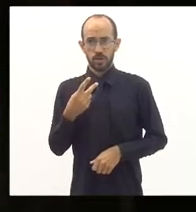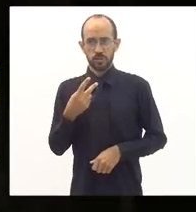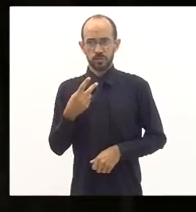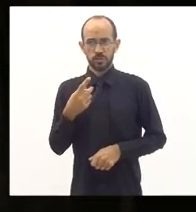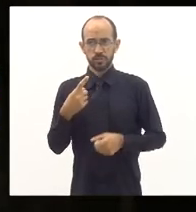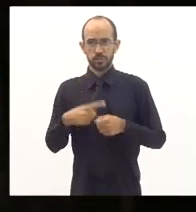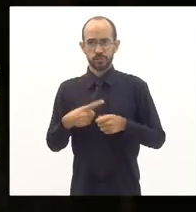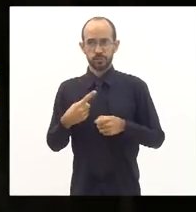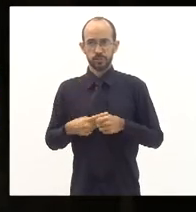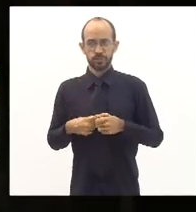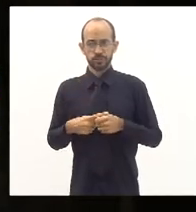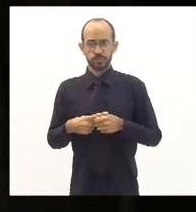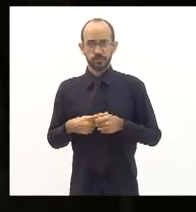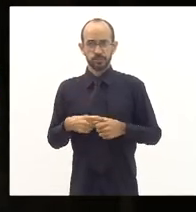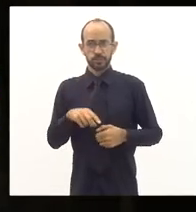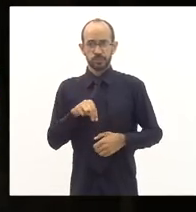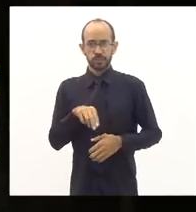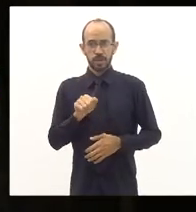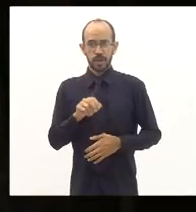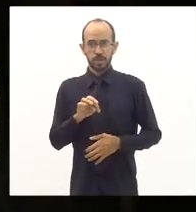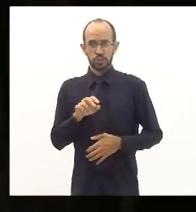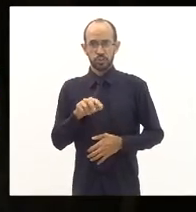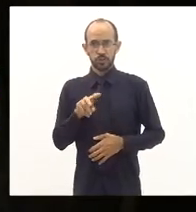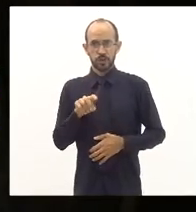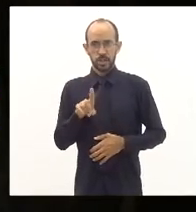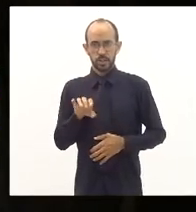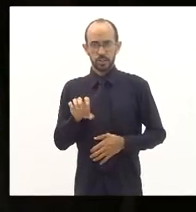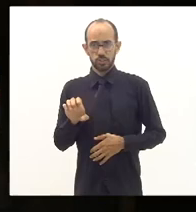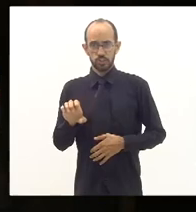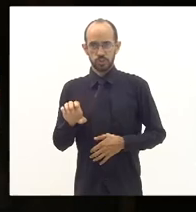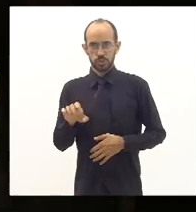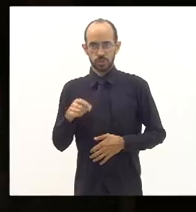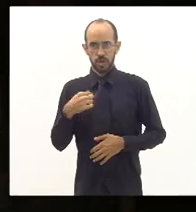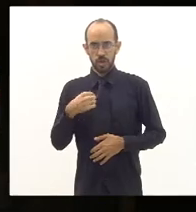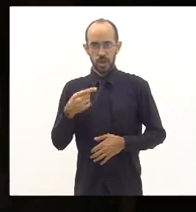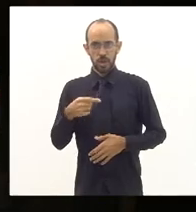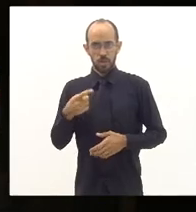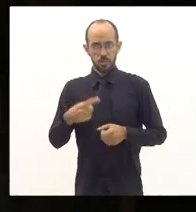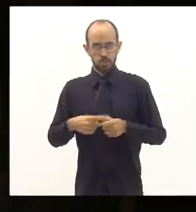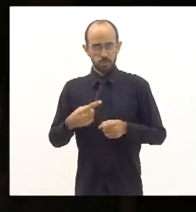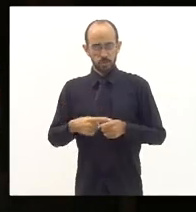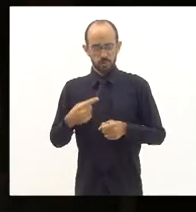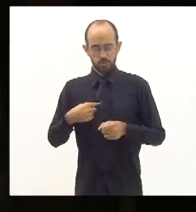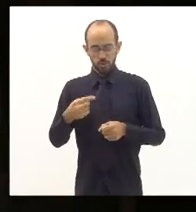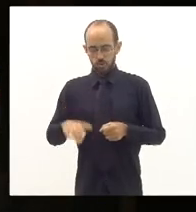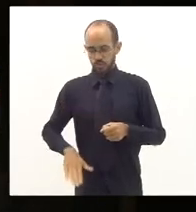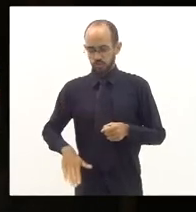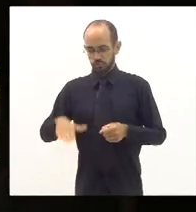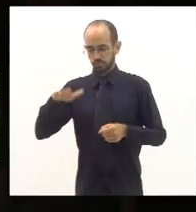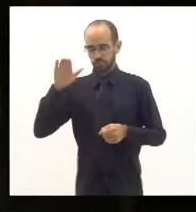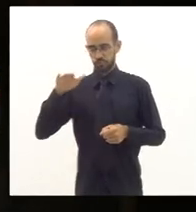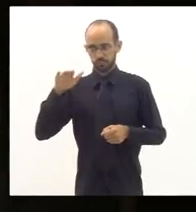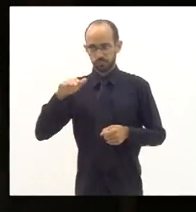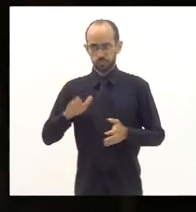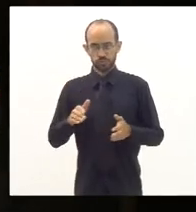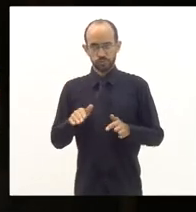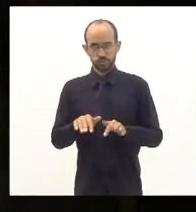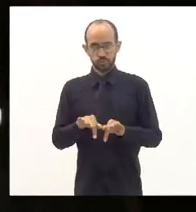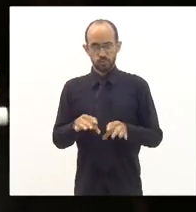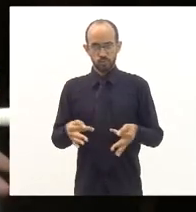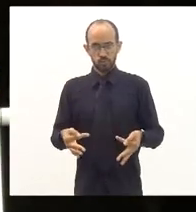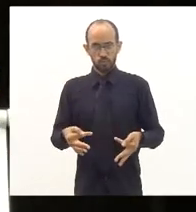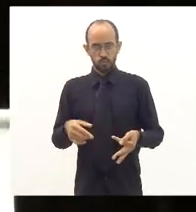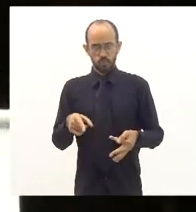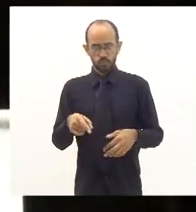de Natividade, que eu fui nascido e criado num distrito humilde, pobre, que é o distrito de Orana. Tenho